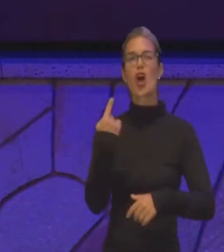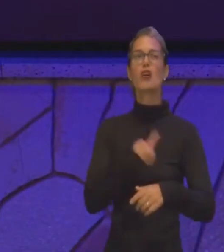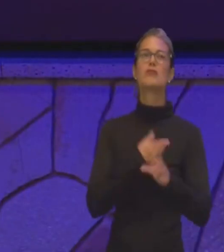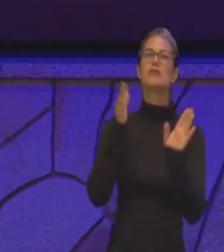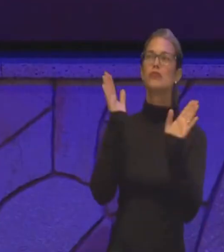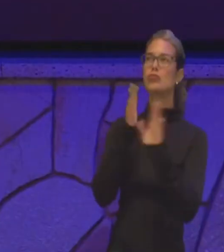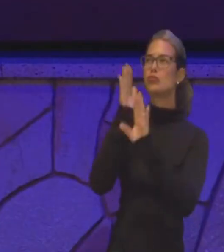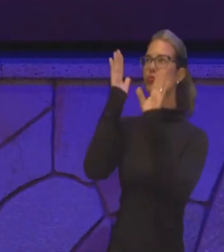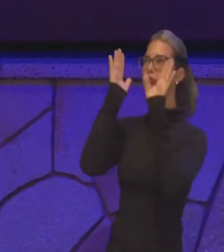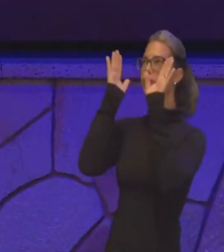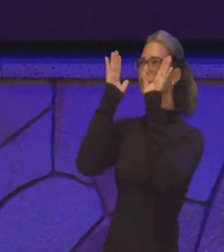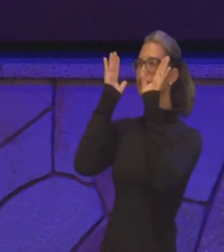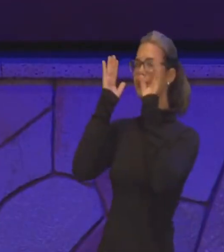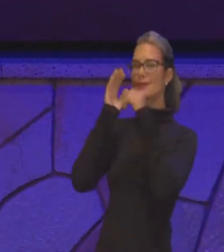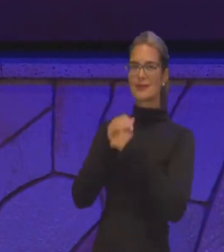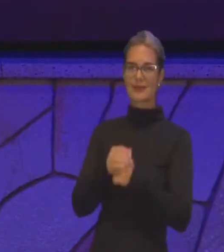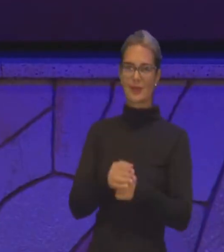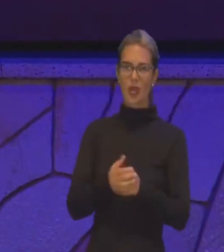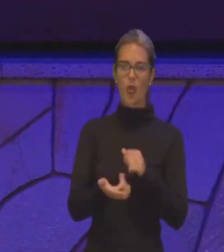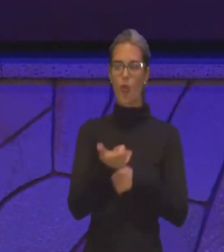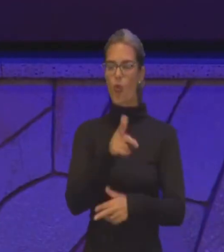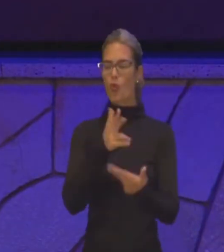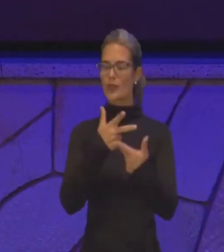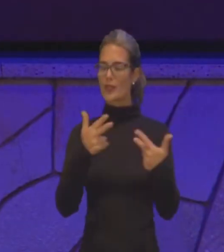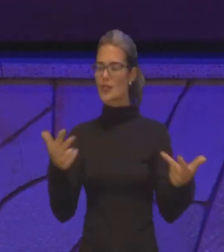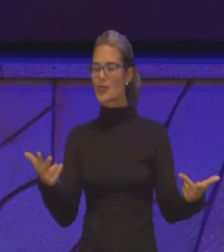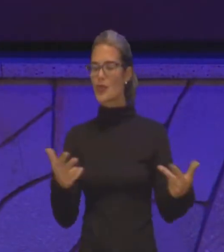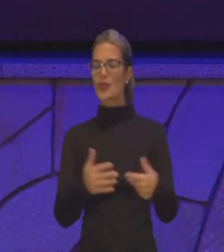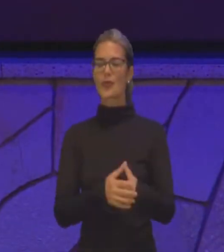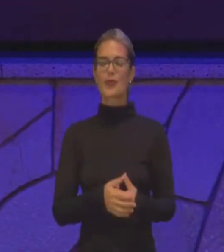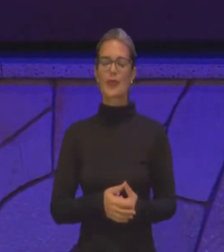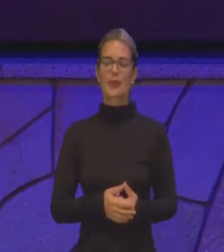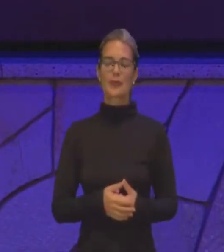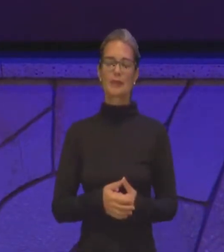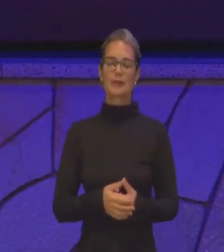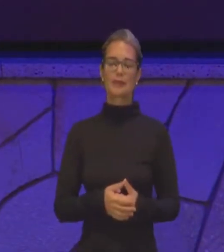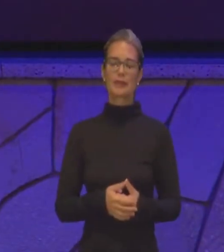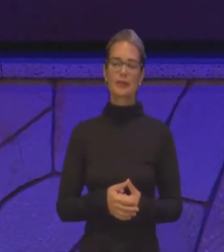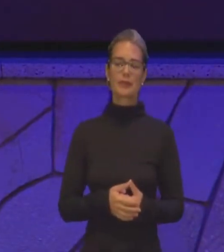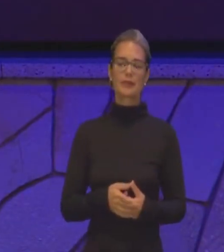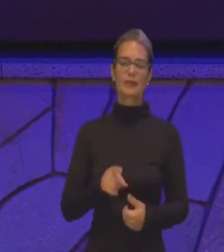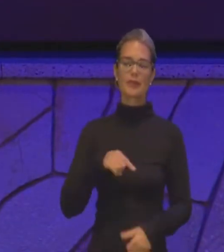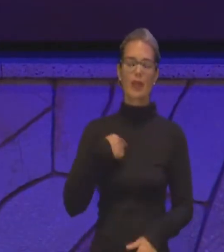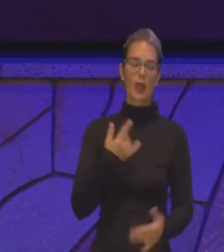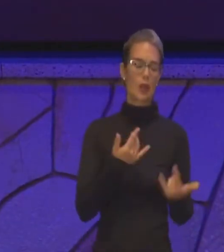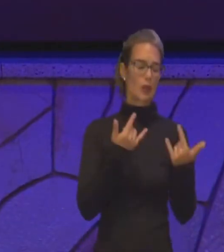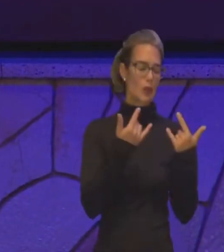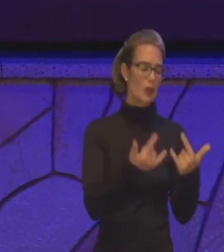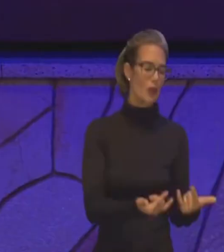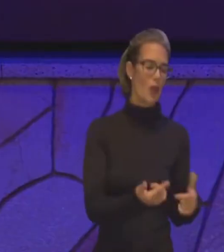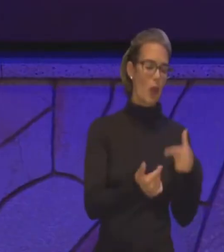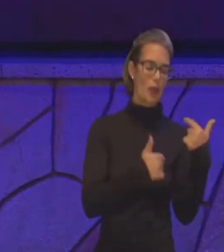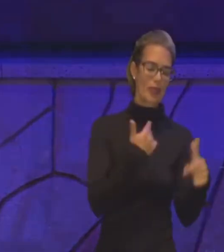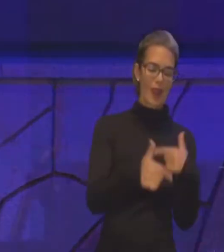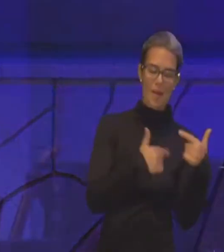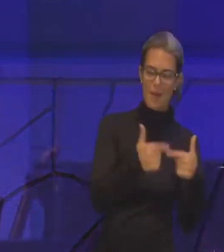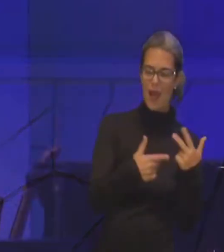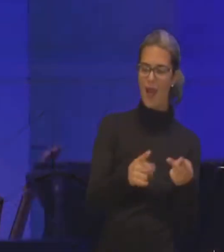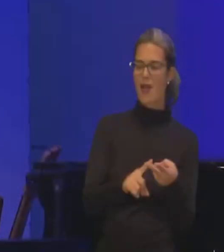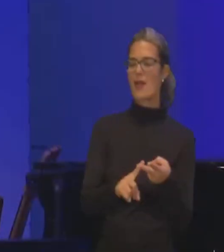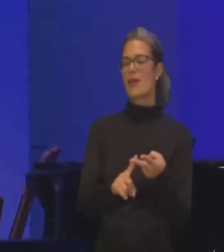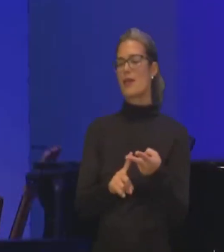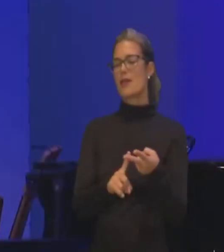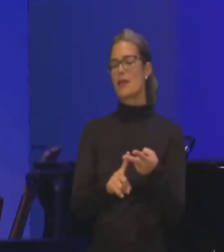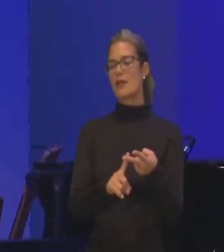distraímos com tantas coisas nesta vida, nos distraímos com as nossas ocupações, as